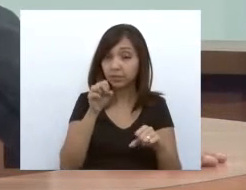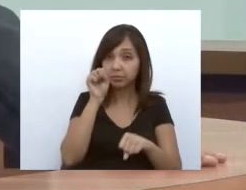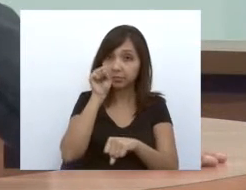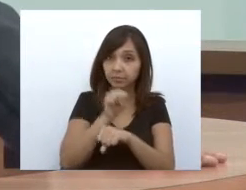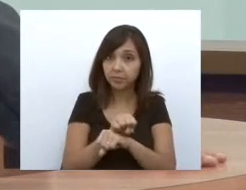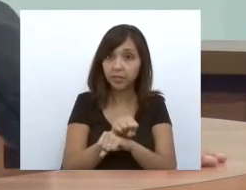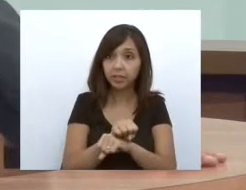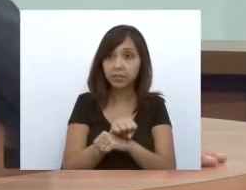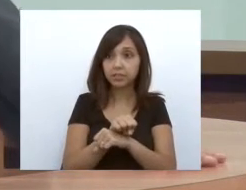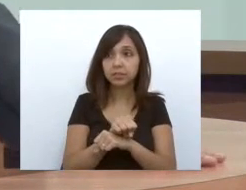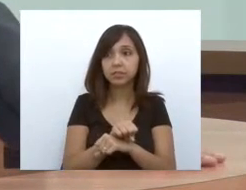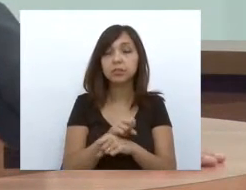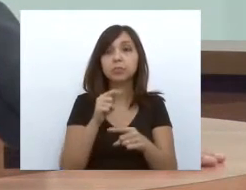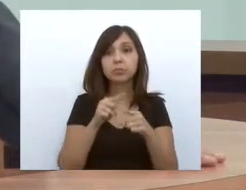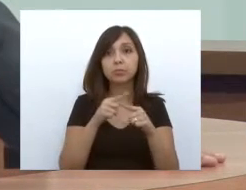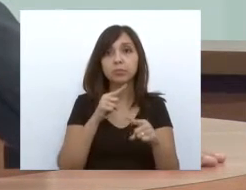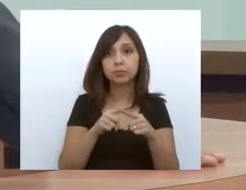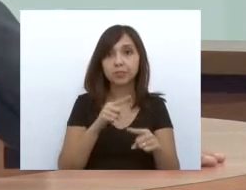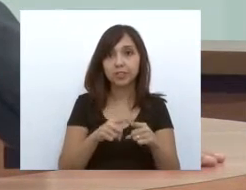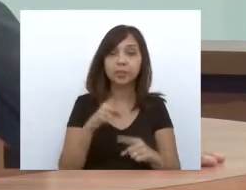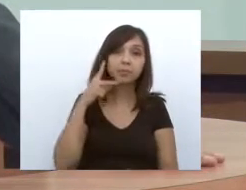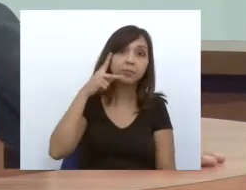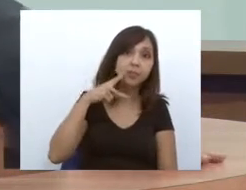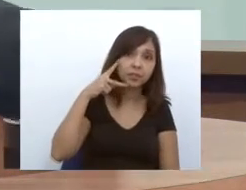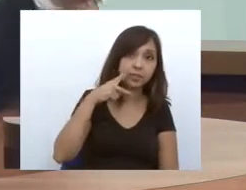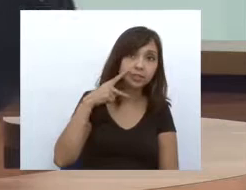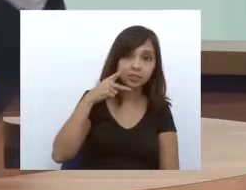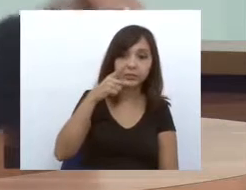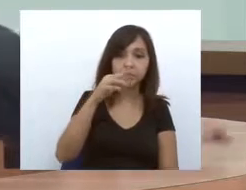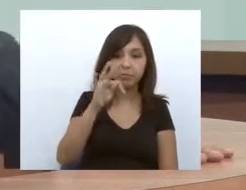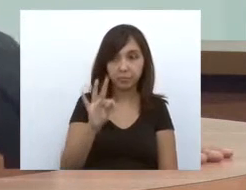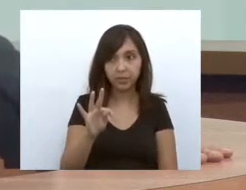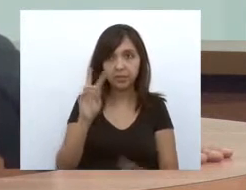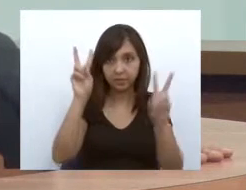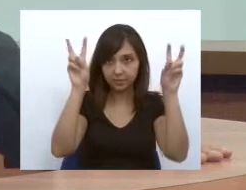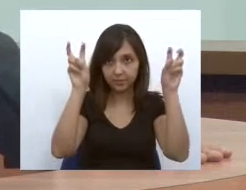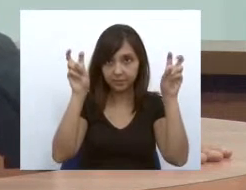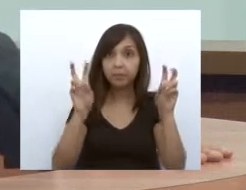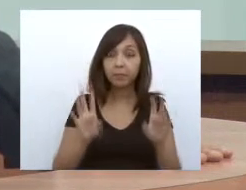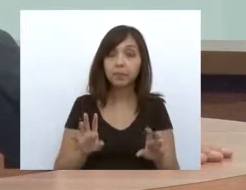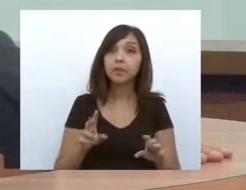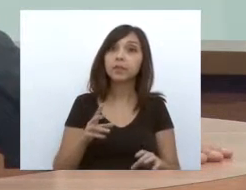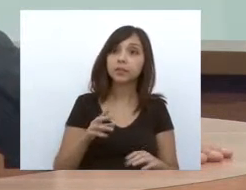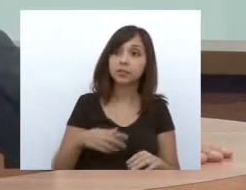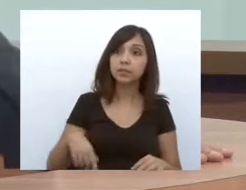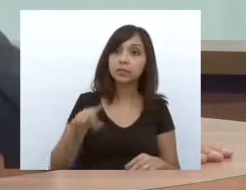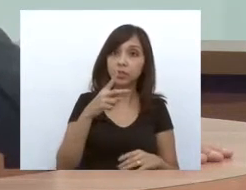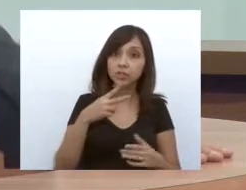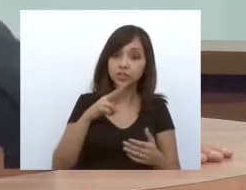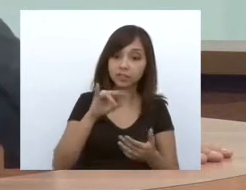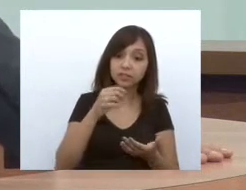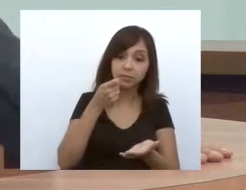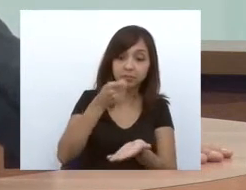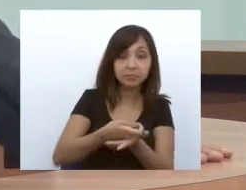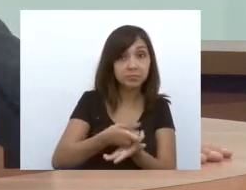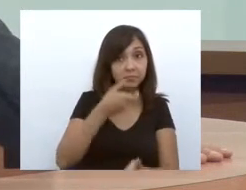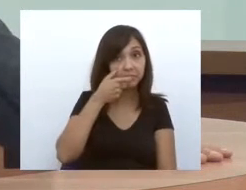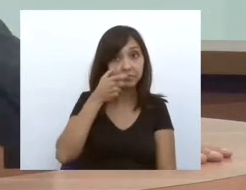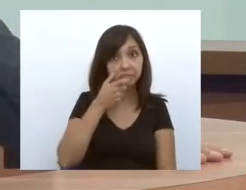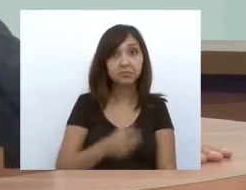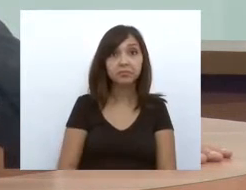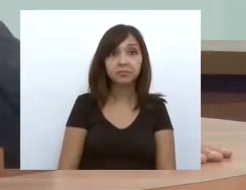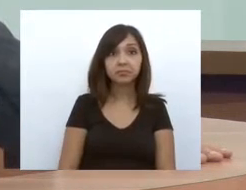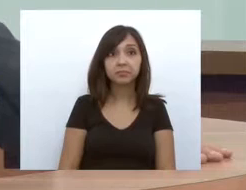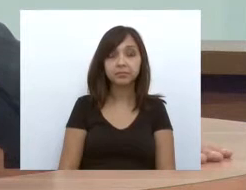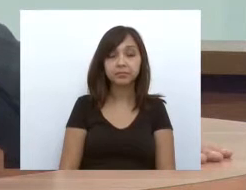paralisação, foi porque o Partido dos Trabalhadores, entre aspas, vamos pagar para ver.